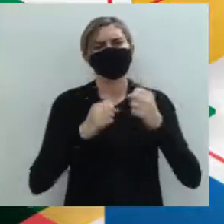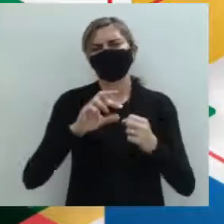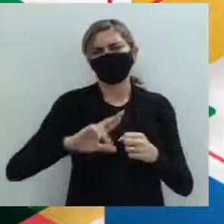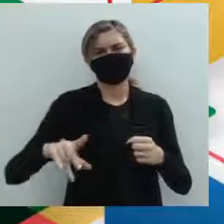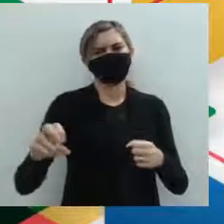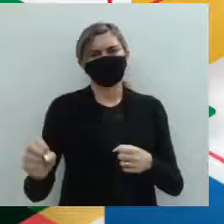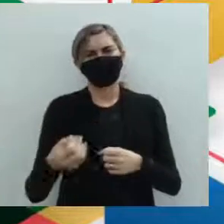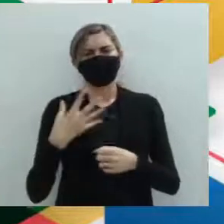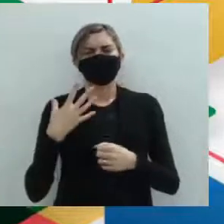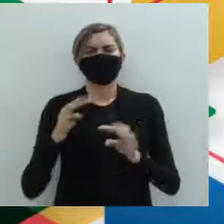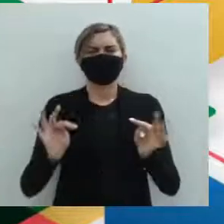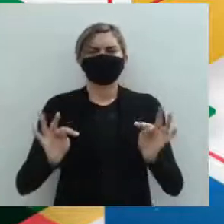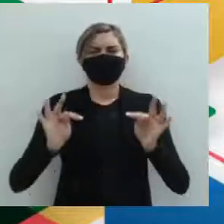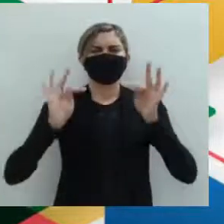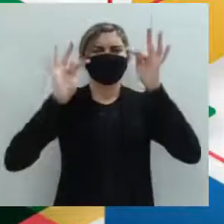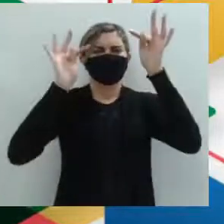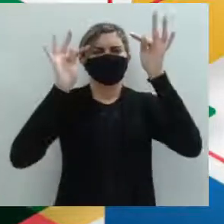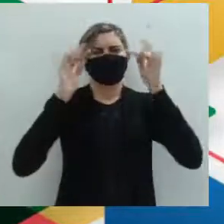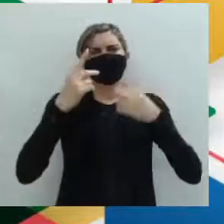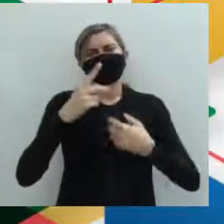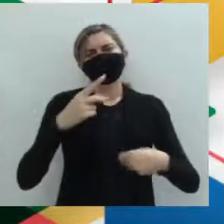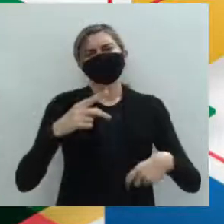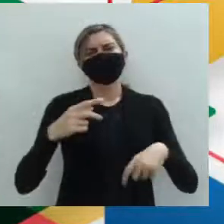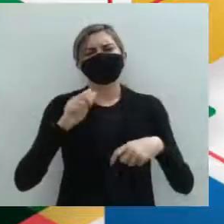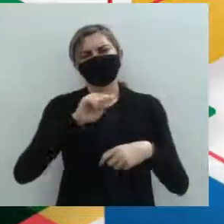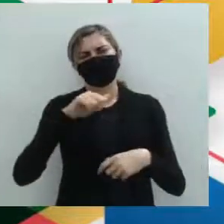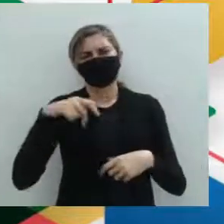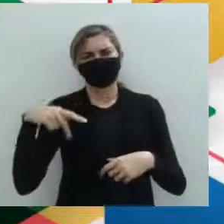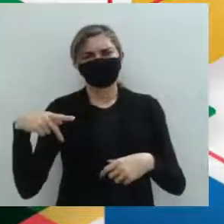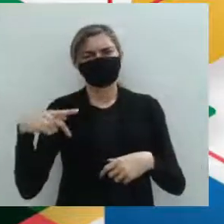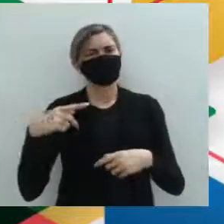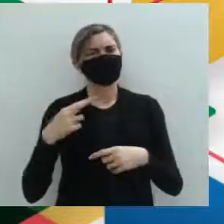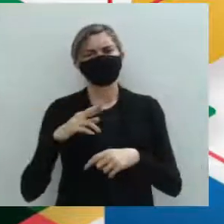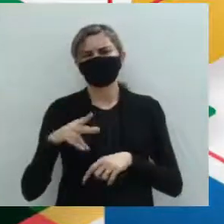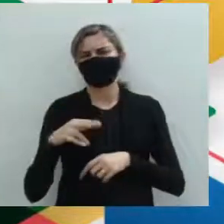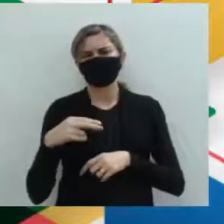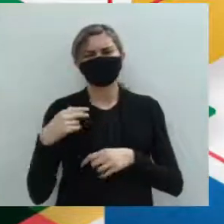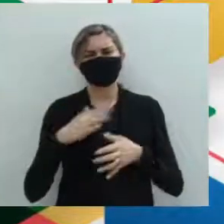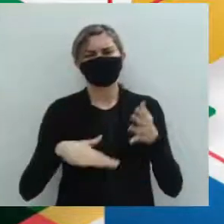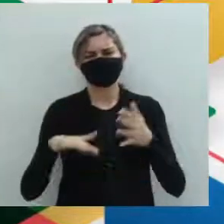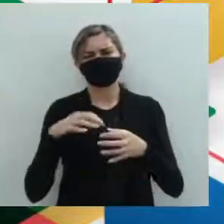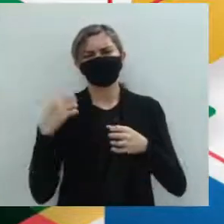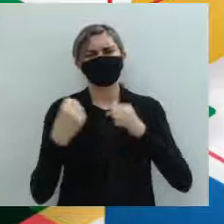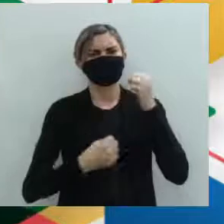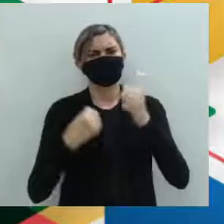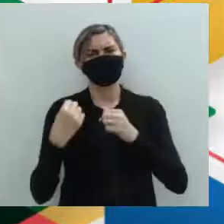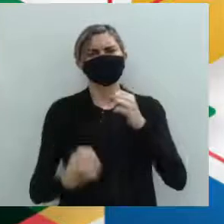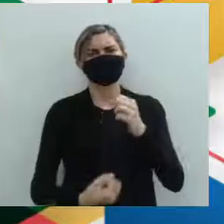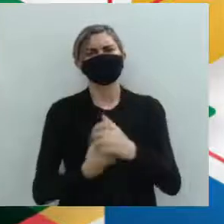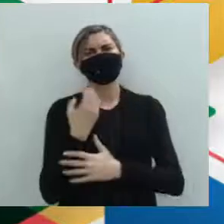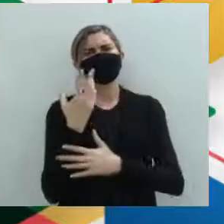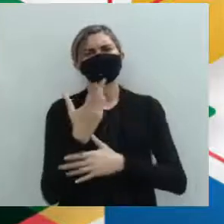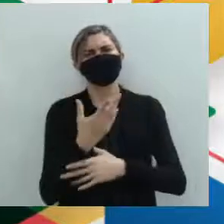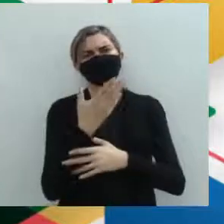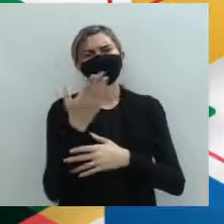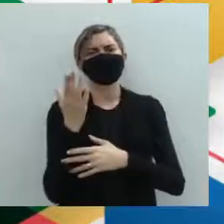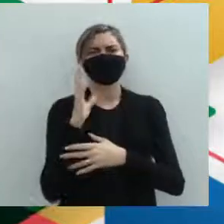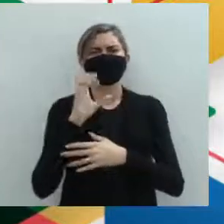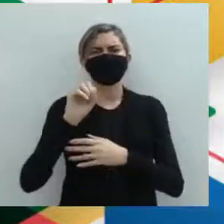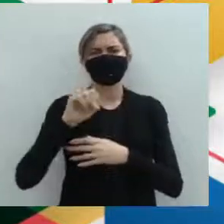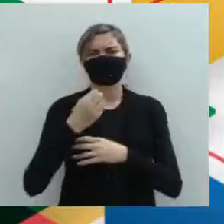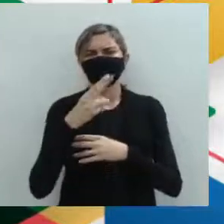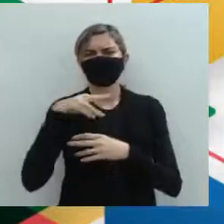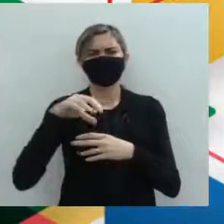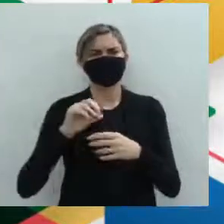novo, a tecnologia, que nesse caso são os aplicativos, mas não era na Revolução Industrial, ela vai surgir como um instrumento de